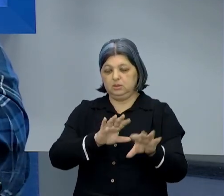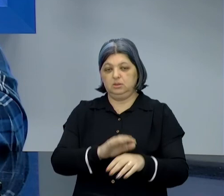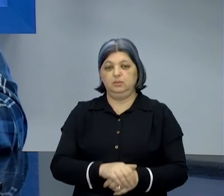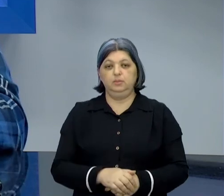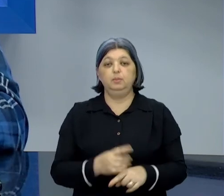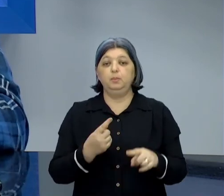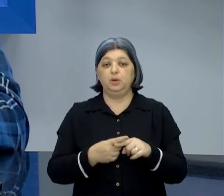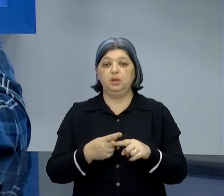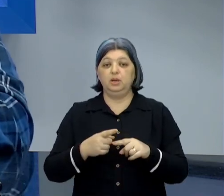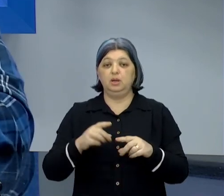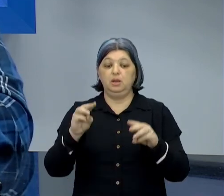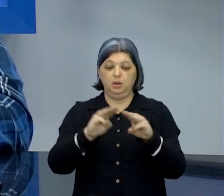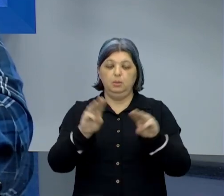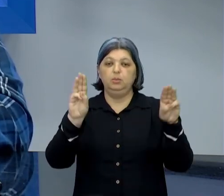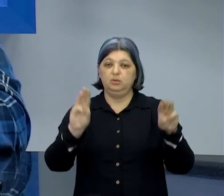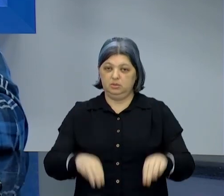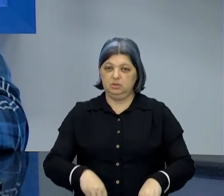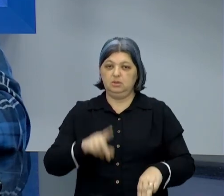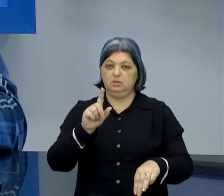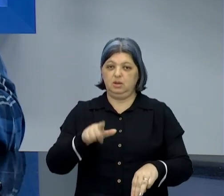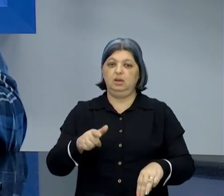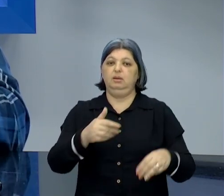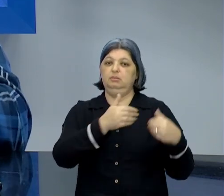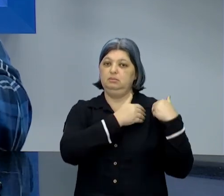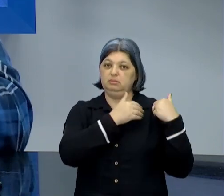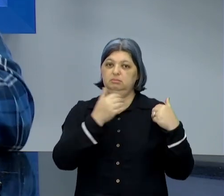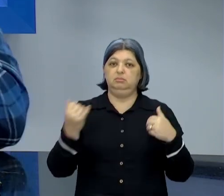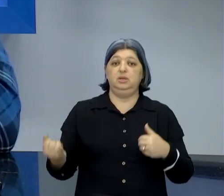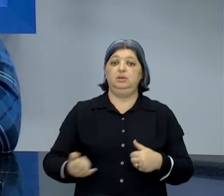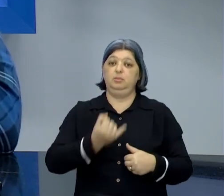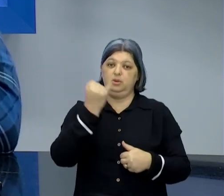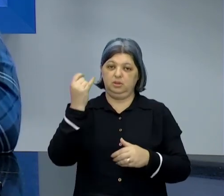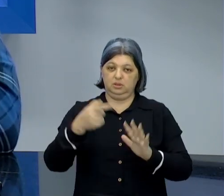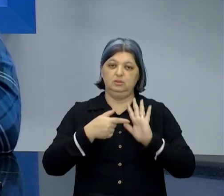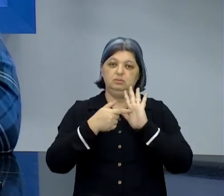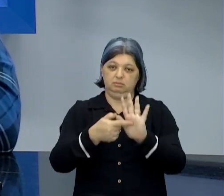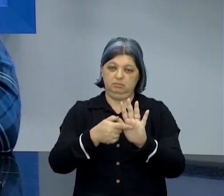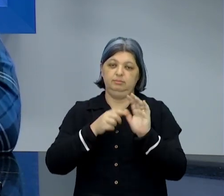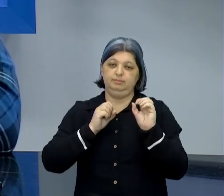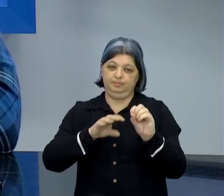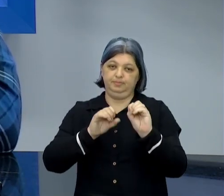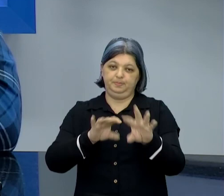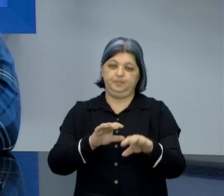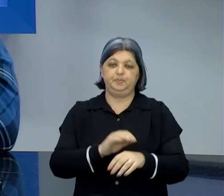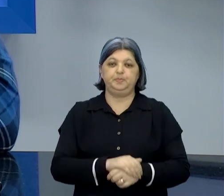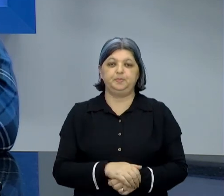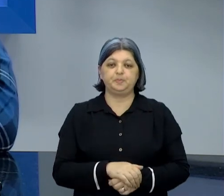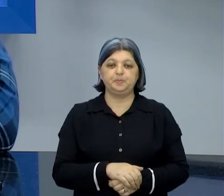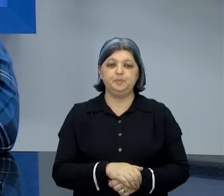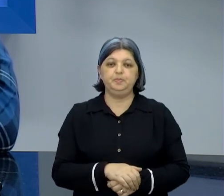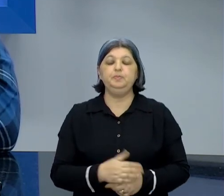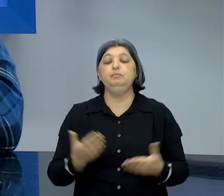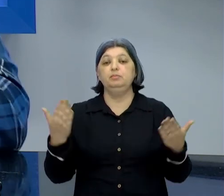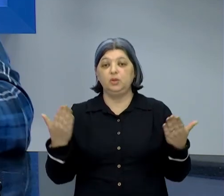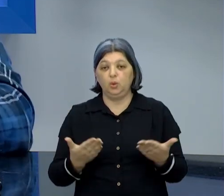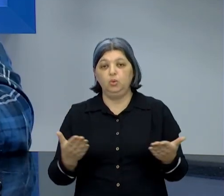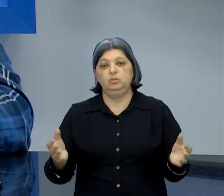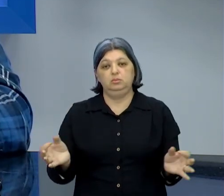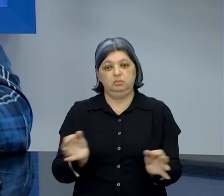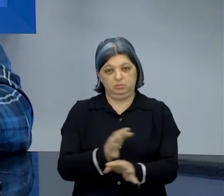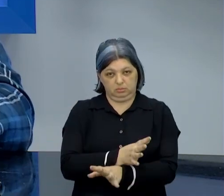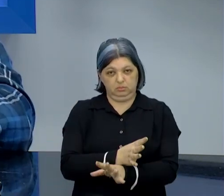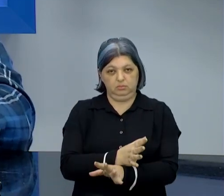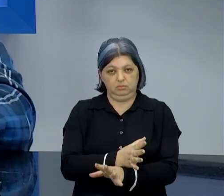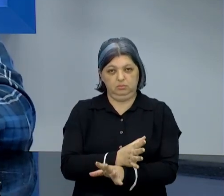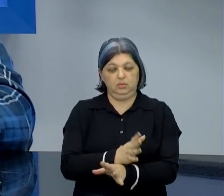os museus eles têm esse papel importante, que é o papel de educar. Beleza? Então, basicamente é isso por hoje. A gente